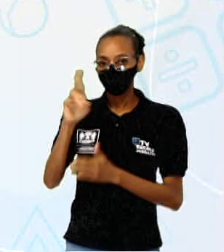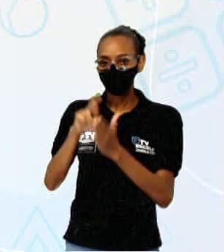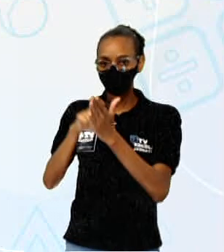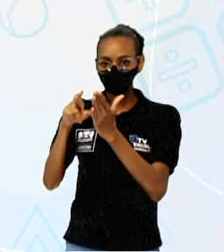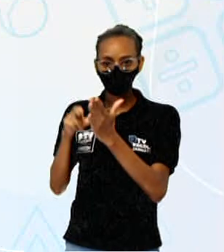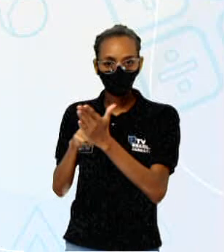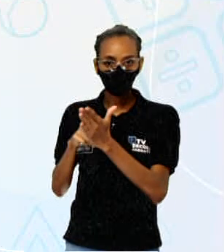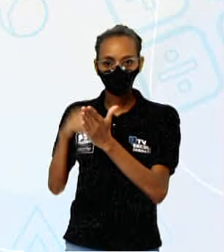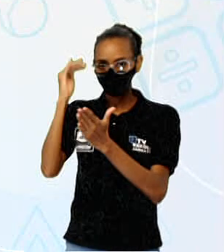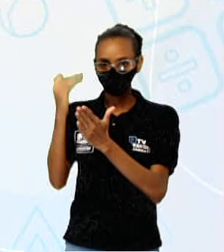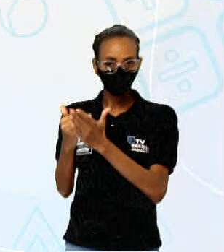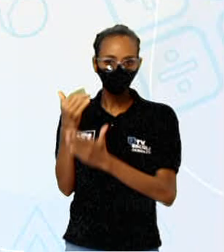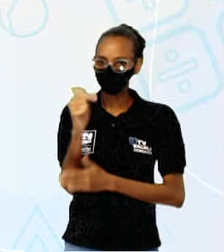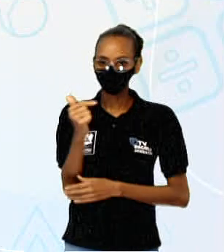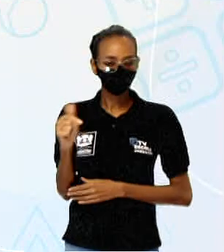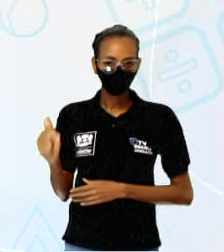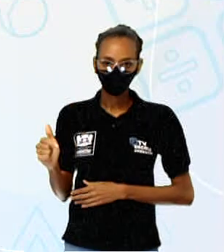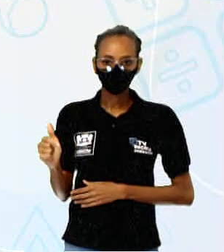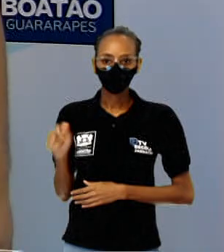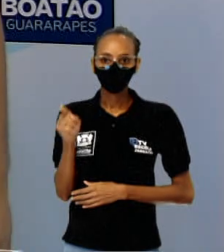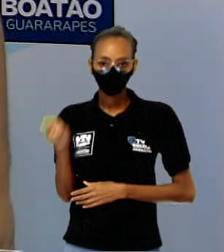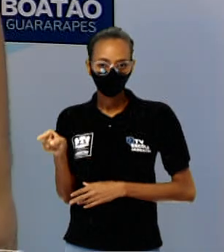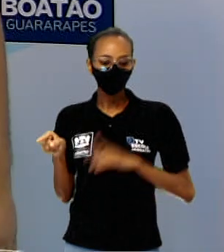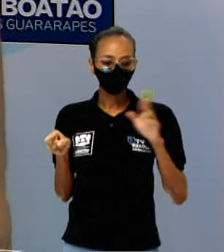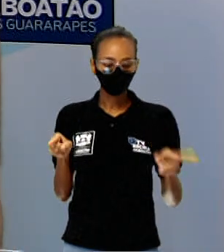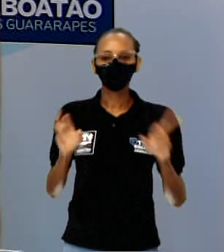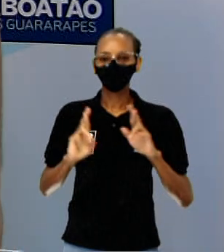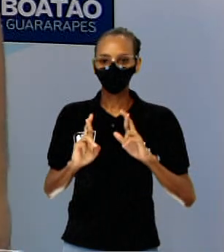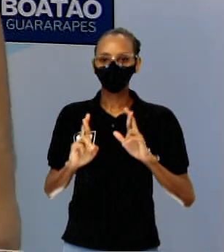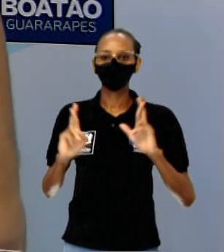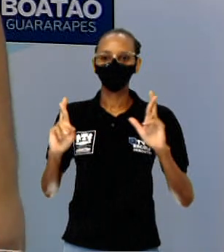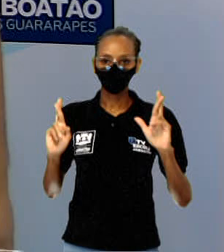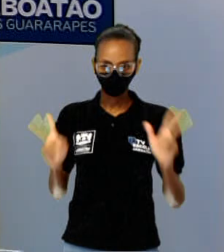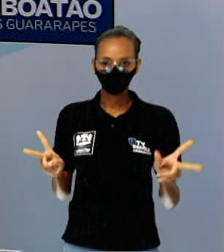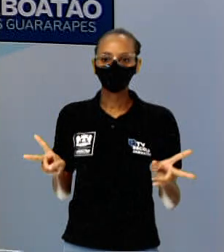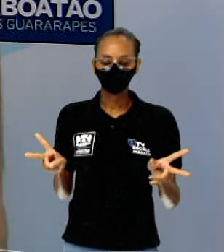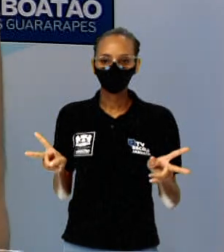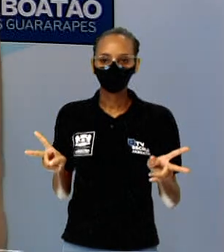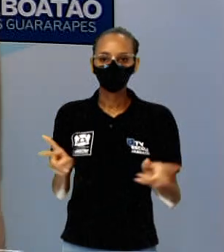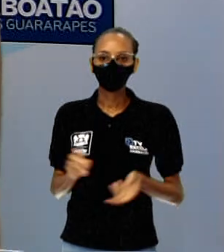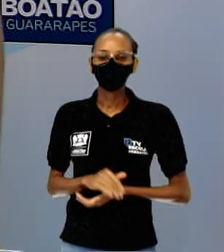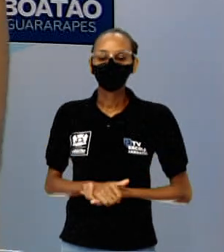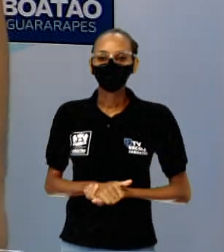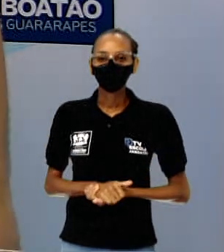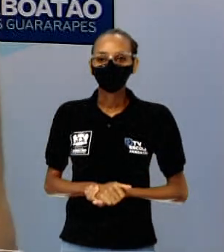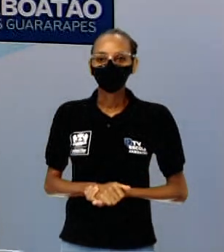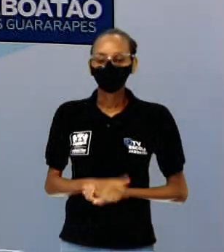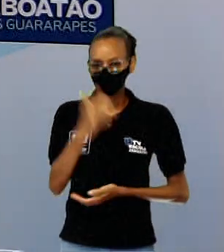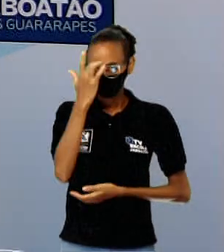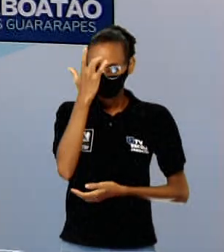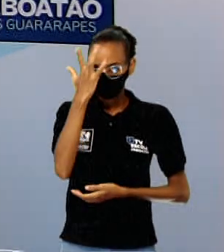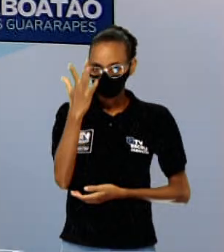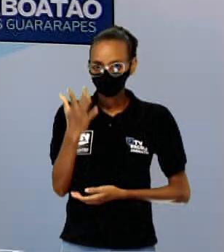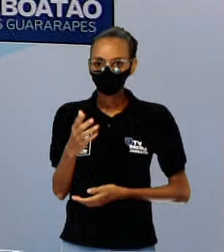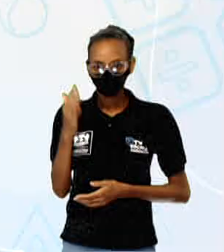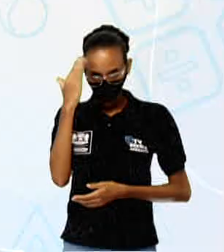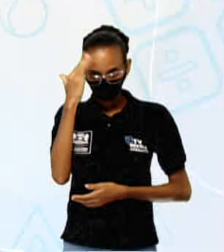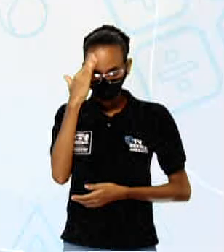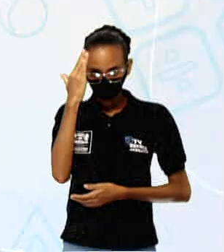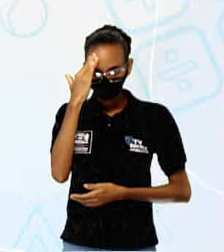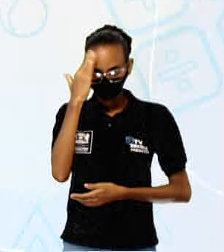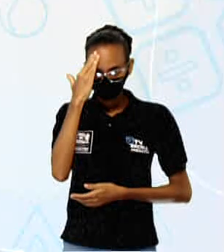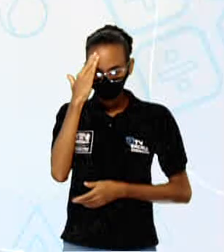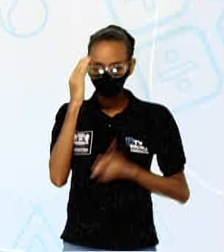formação linguística, né? Ou seja, eles são irregulares, não seguem uma regularidade. Fácil isso, né, minha gente? Entender o